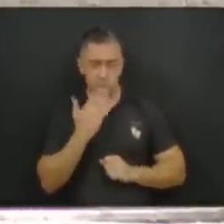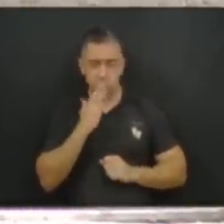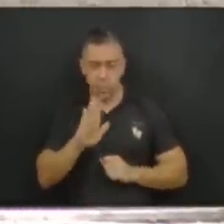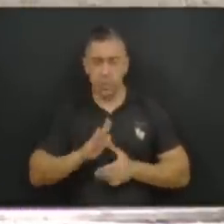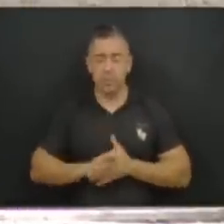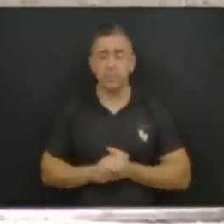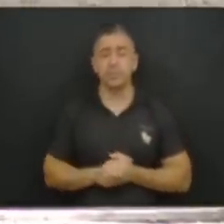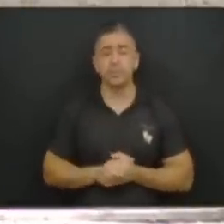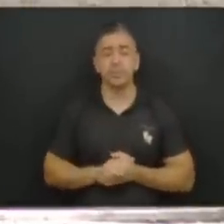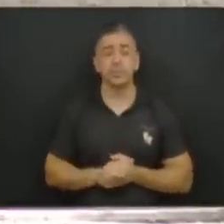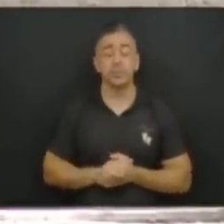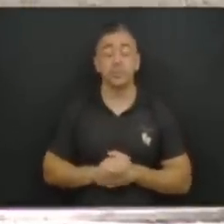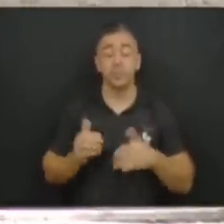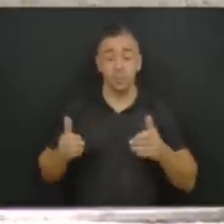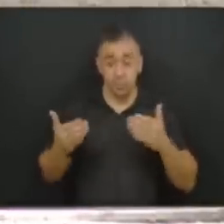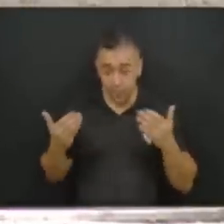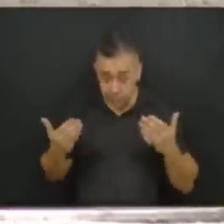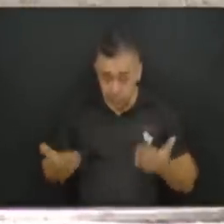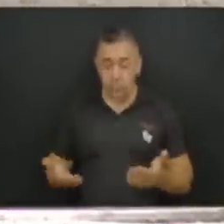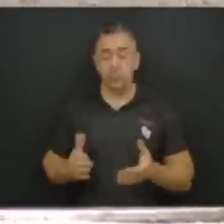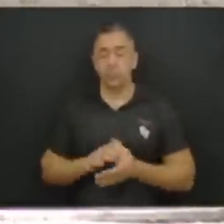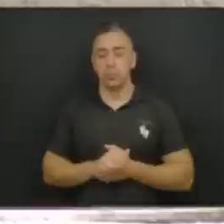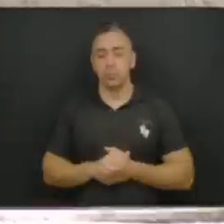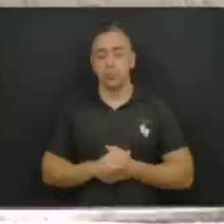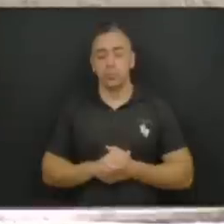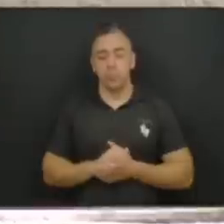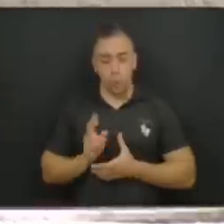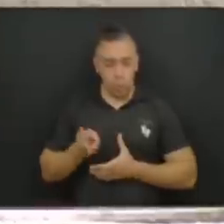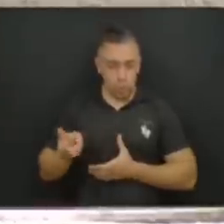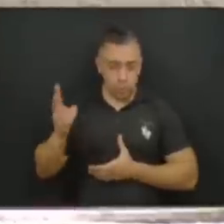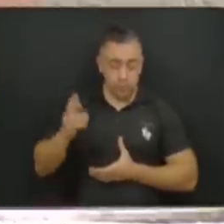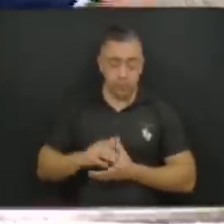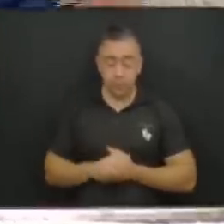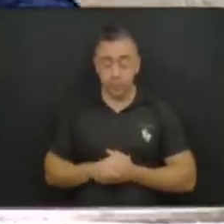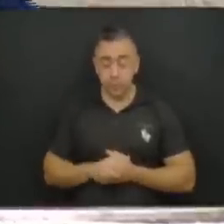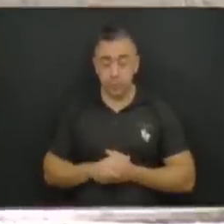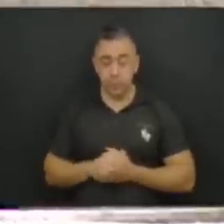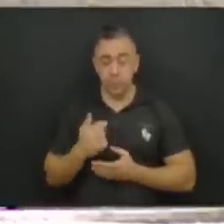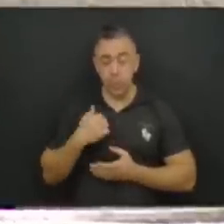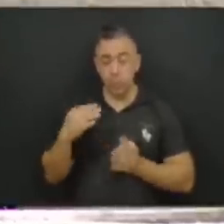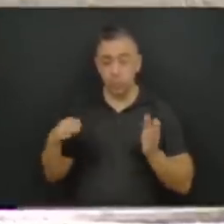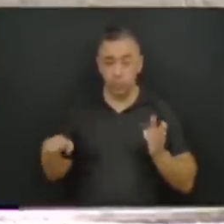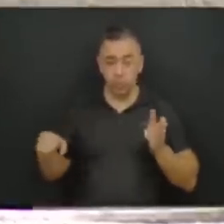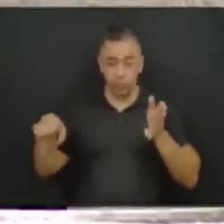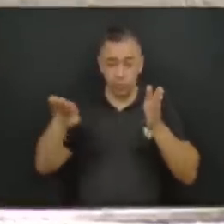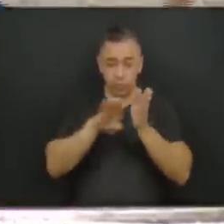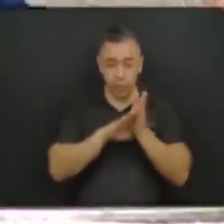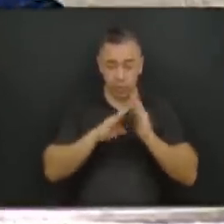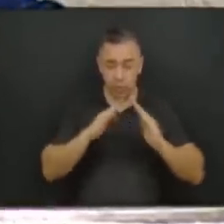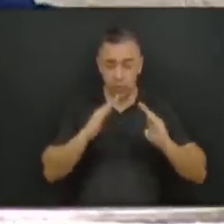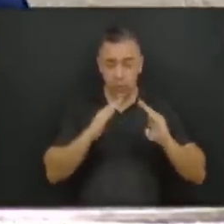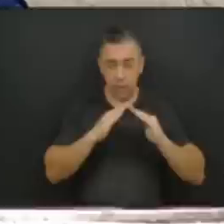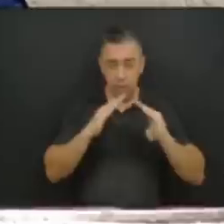prometo Ok então senhoras e senhores aí eu chego na minha casa